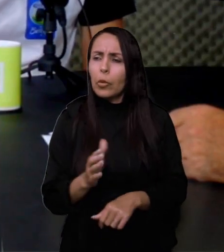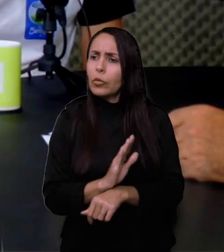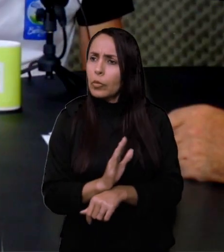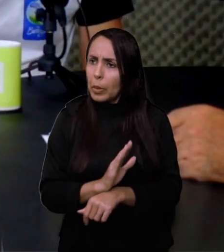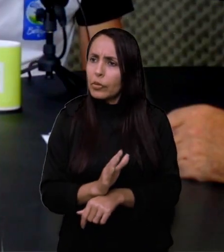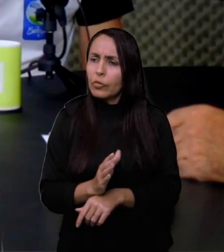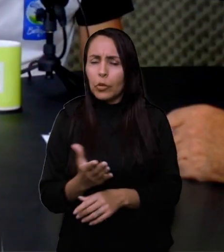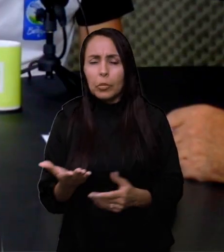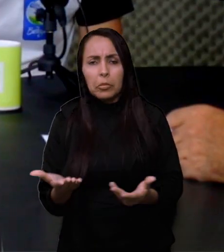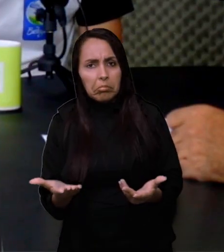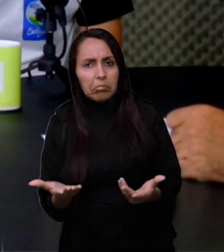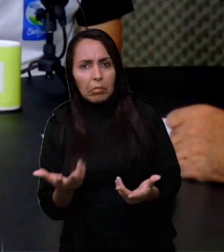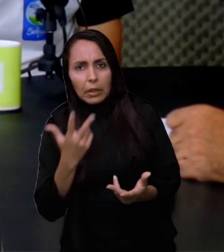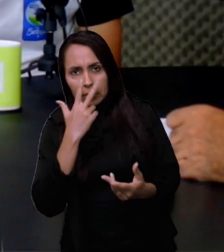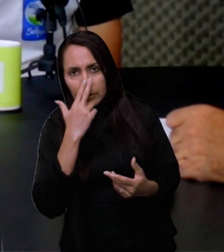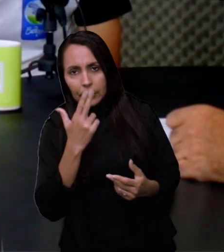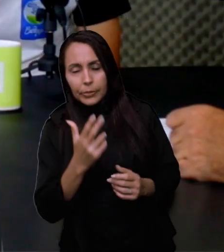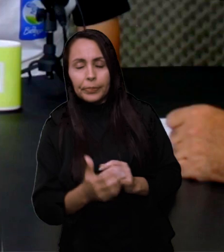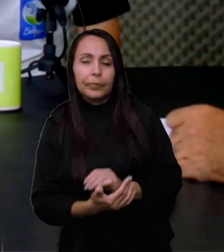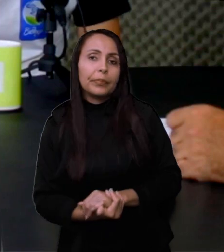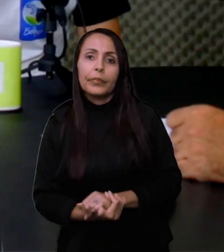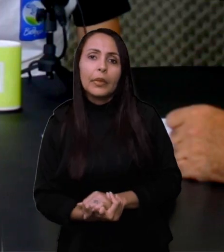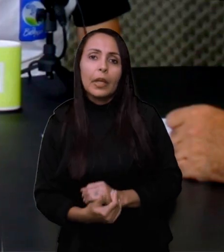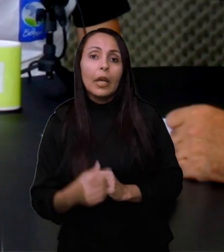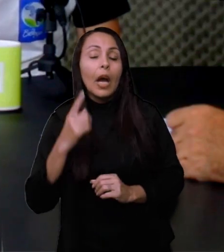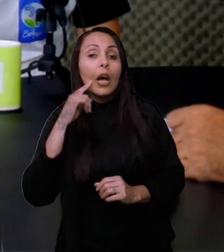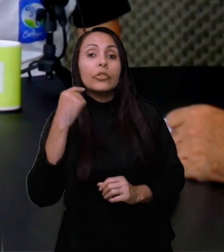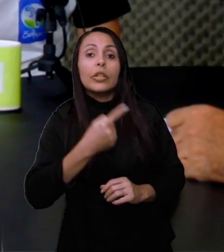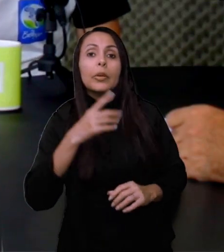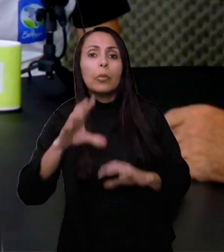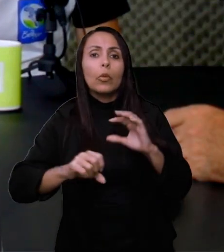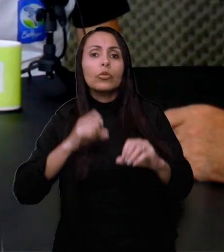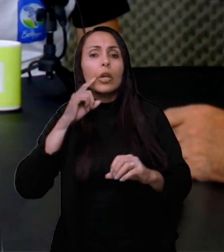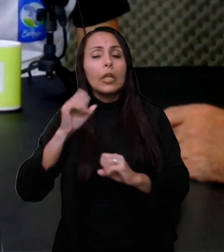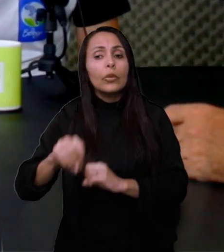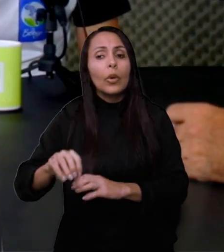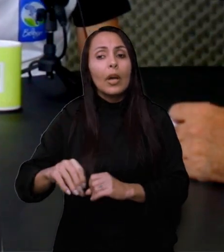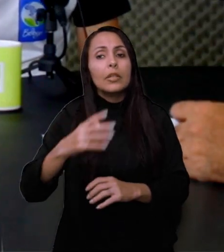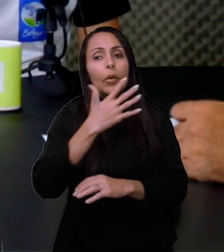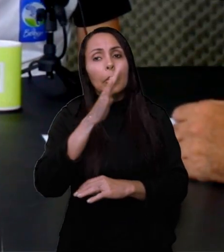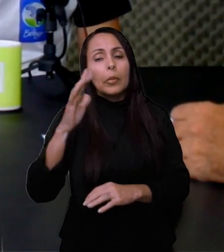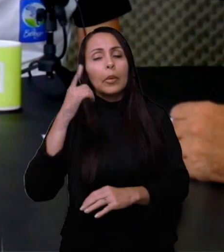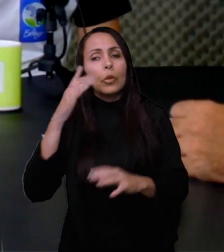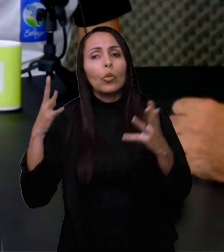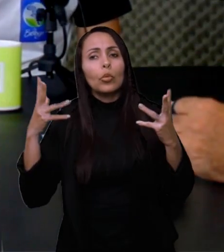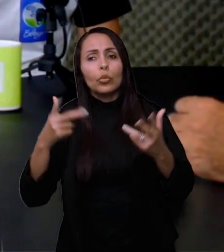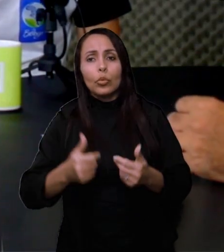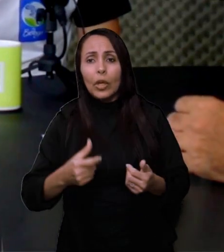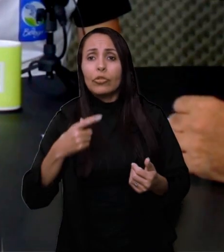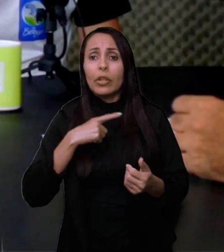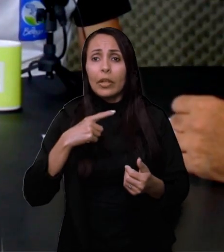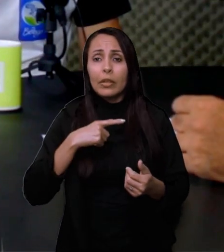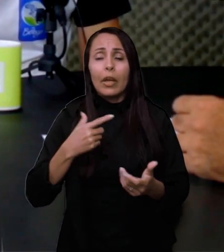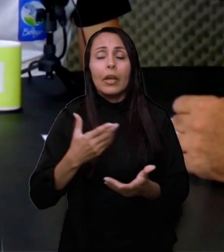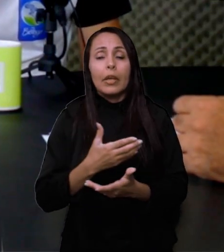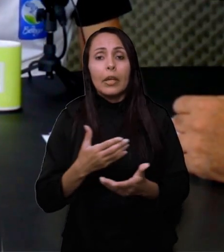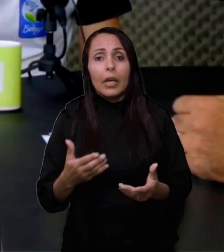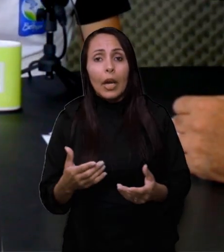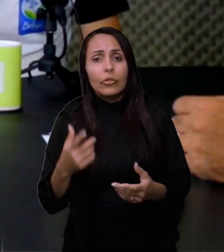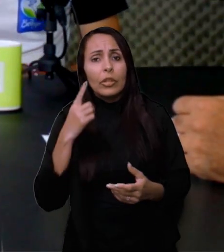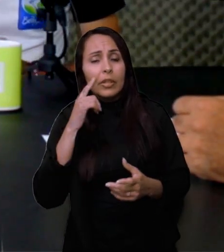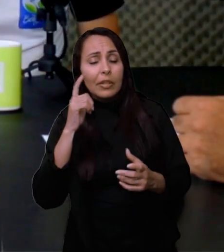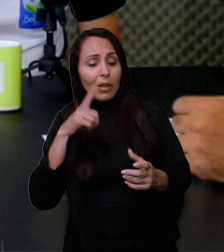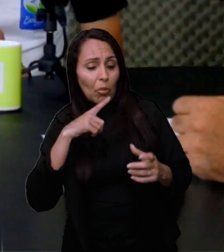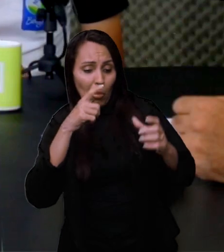né? A gente busca, Hugo, fazer educação ambiental com tudo que a gente tem à mão, cara. Sim. A gente lá no João Bezerra tem um